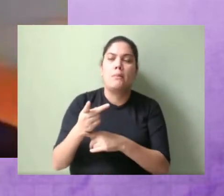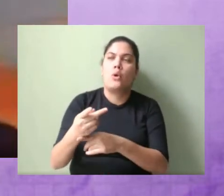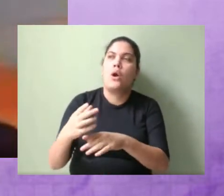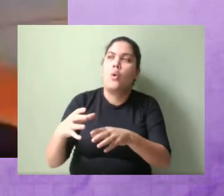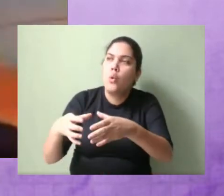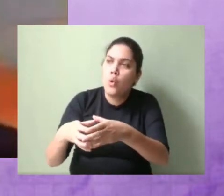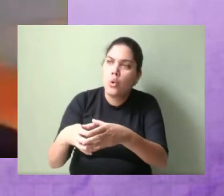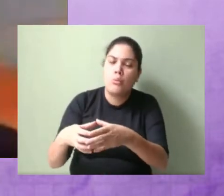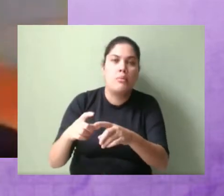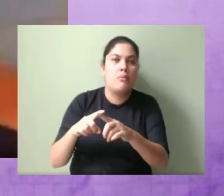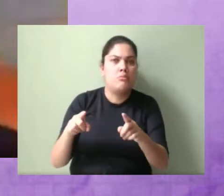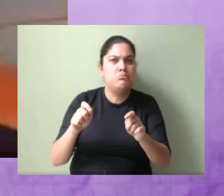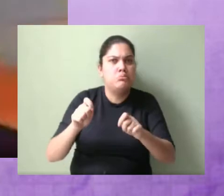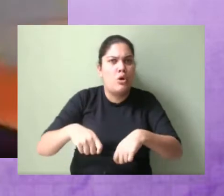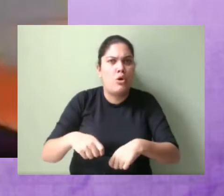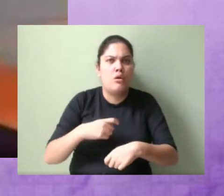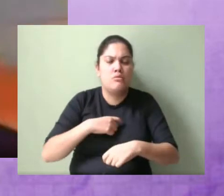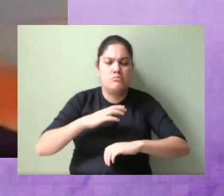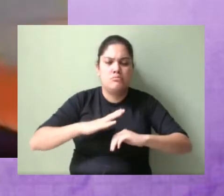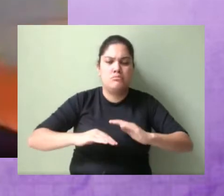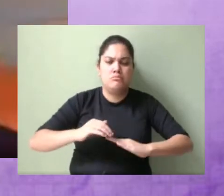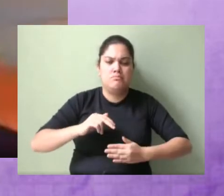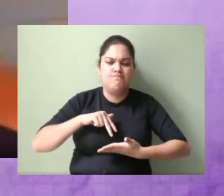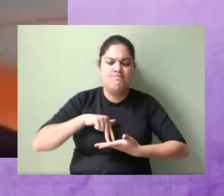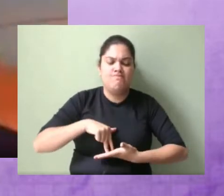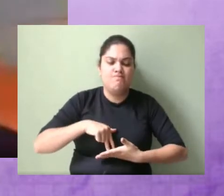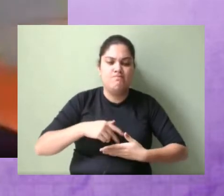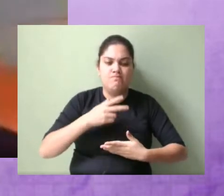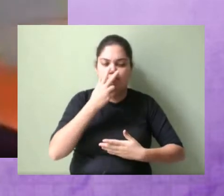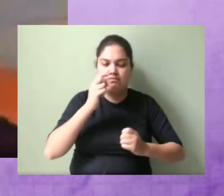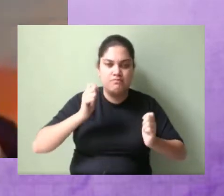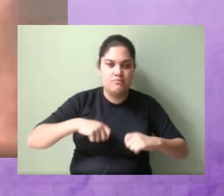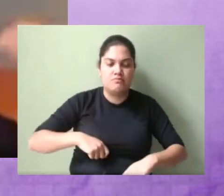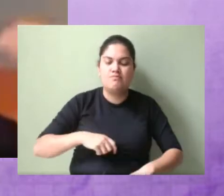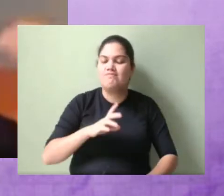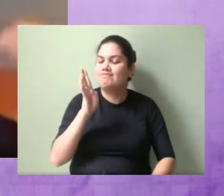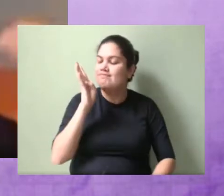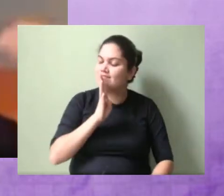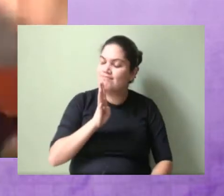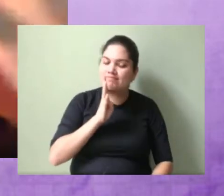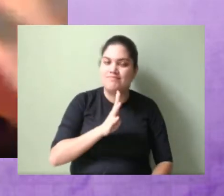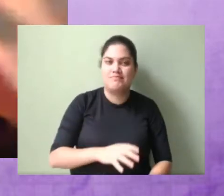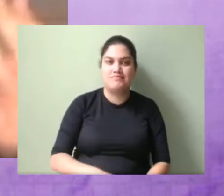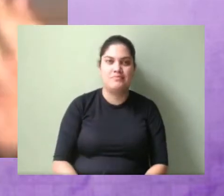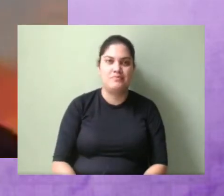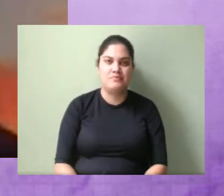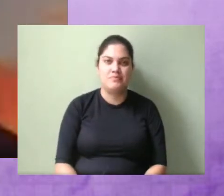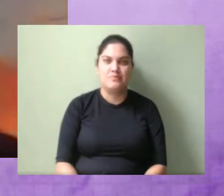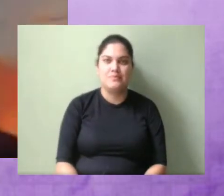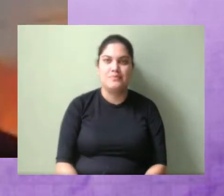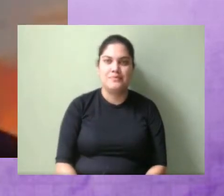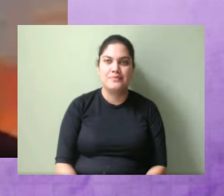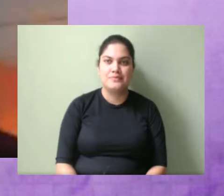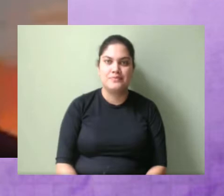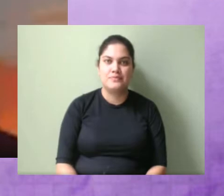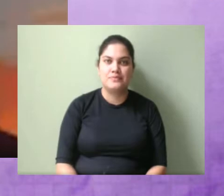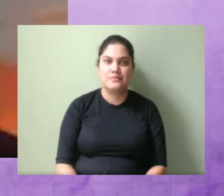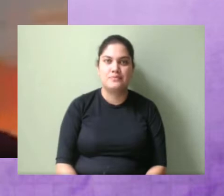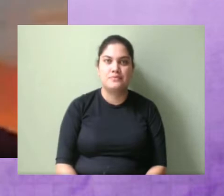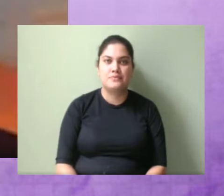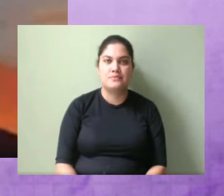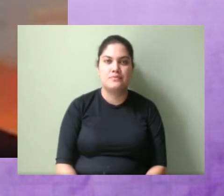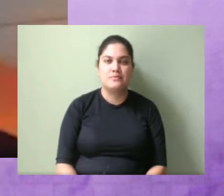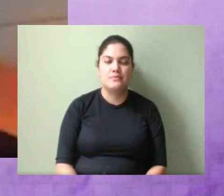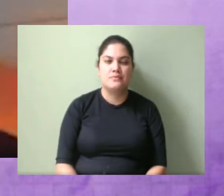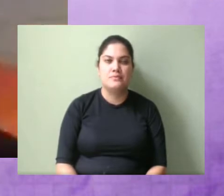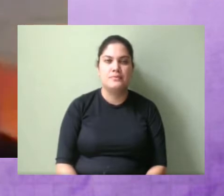seguro para lembrar essas mulheres que elas têm direito de se posicionar, não só procurar redes, mas elas também podem se